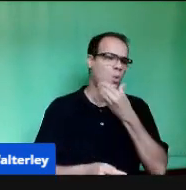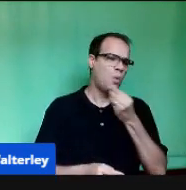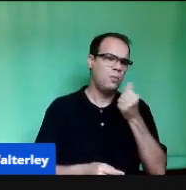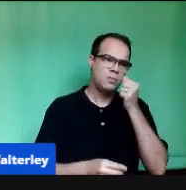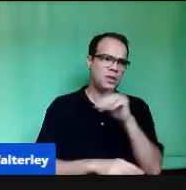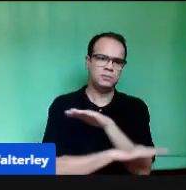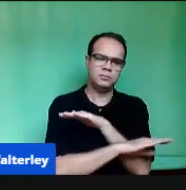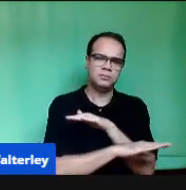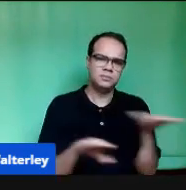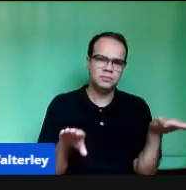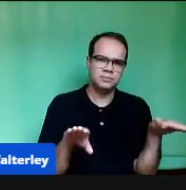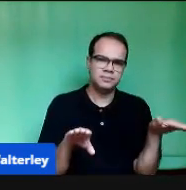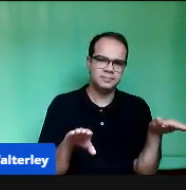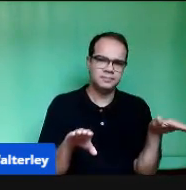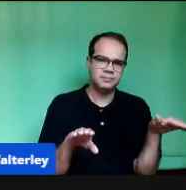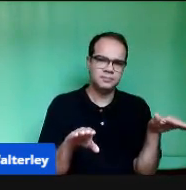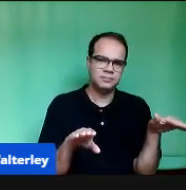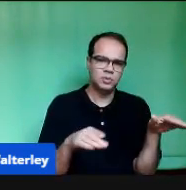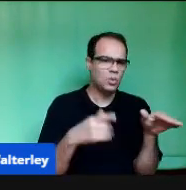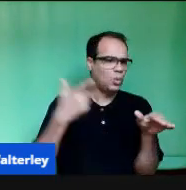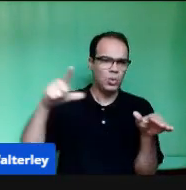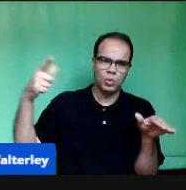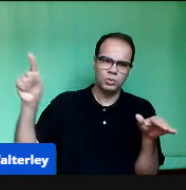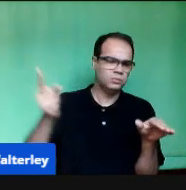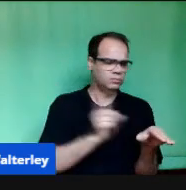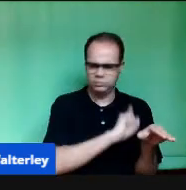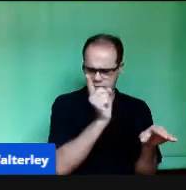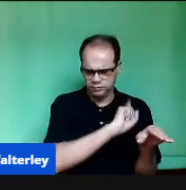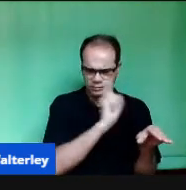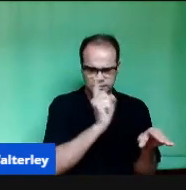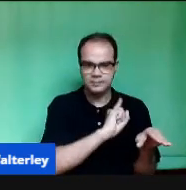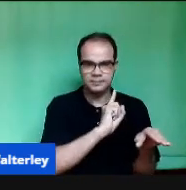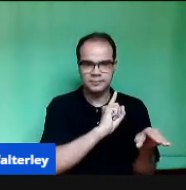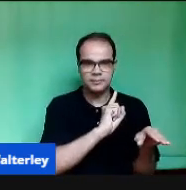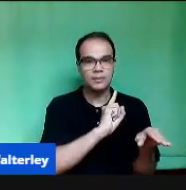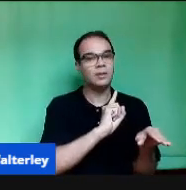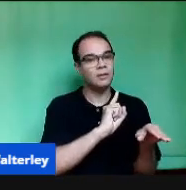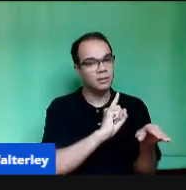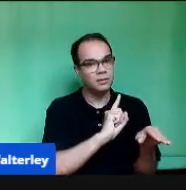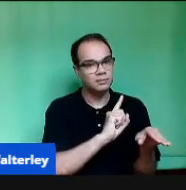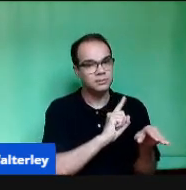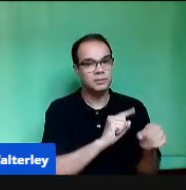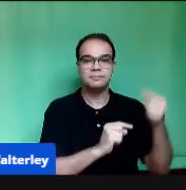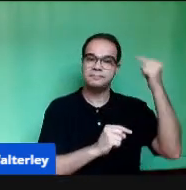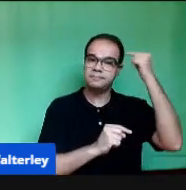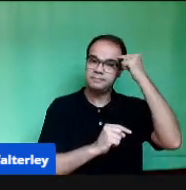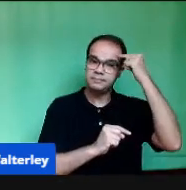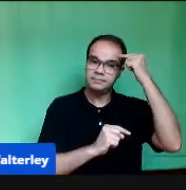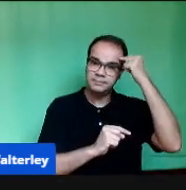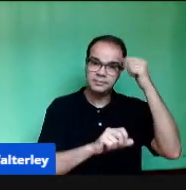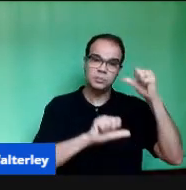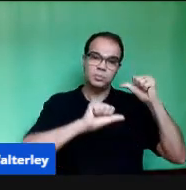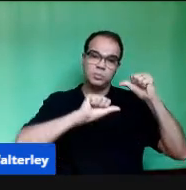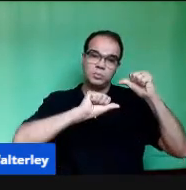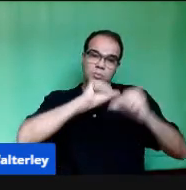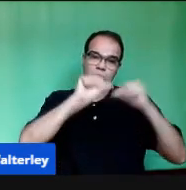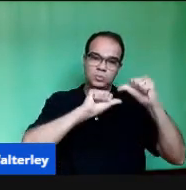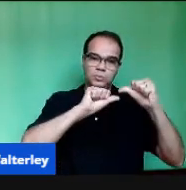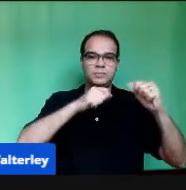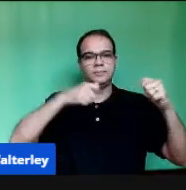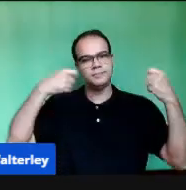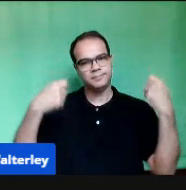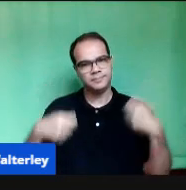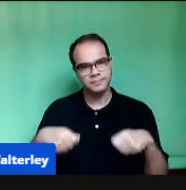nossos desafios que se colocam sempre quando a gente faz esse debate. Quando